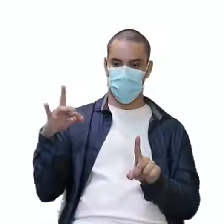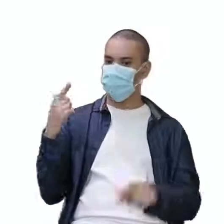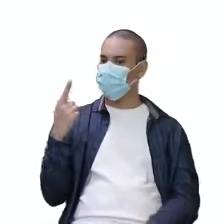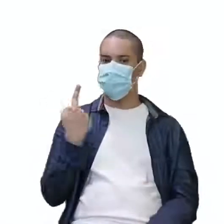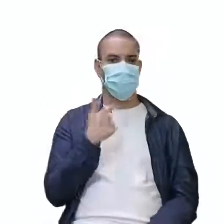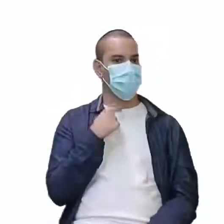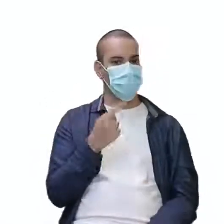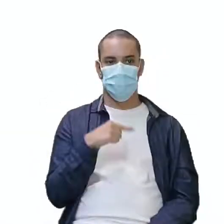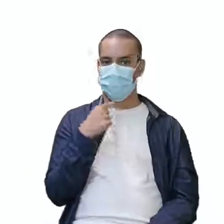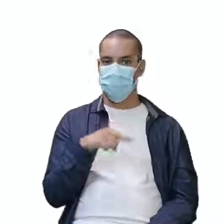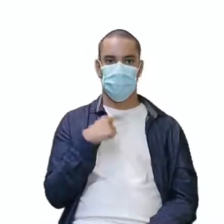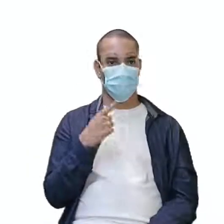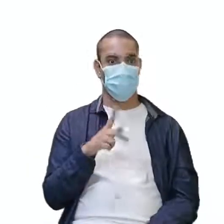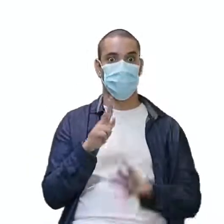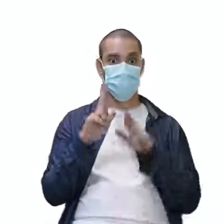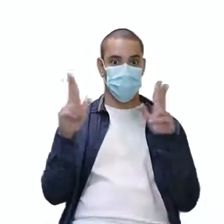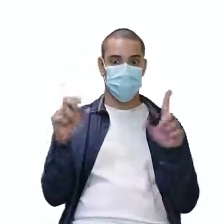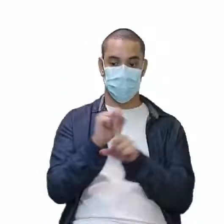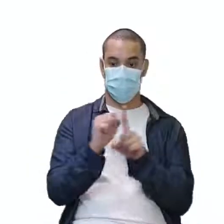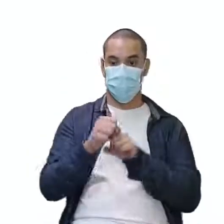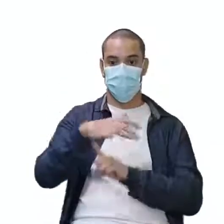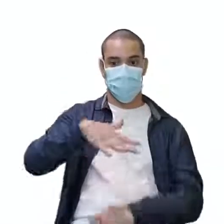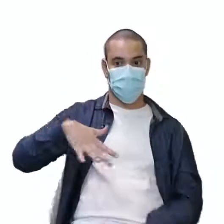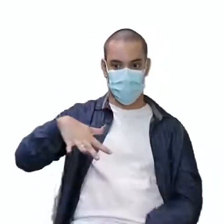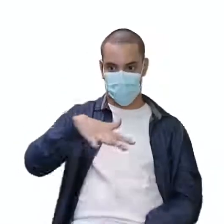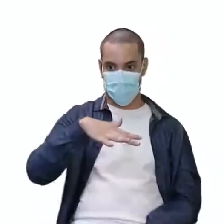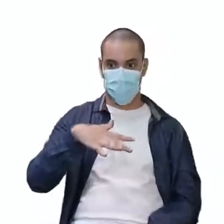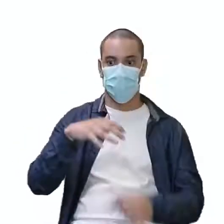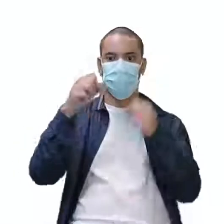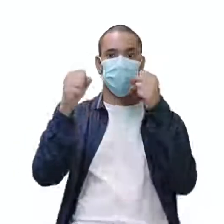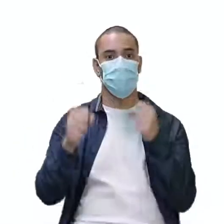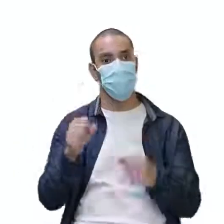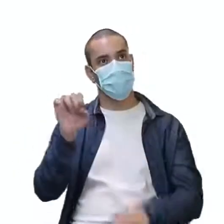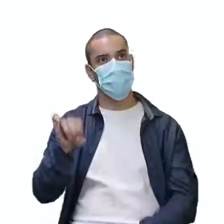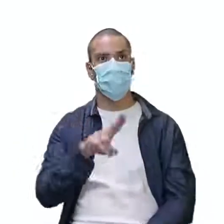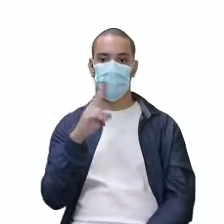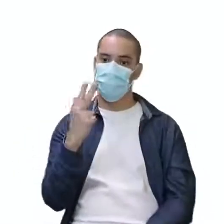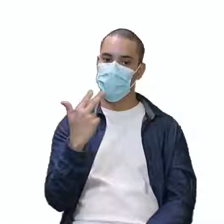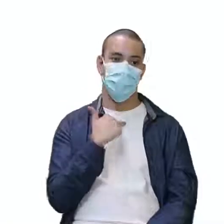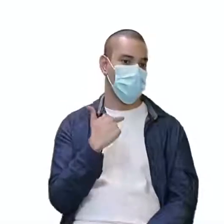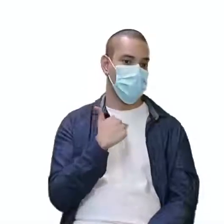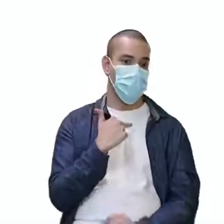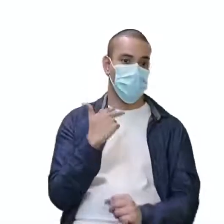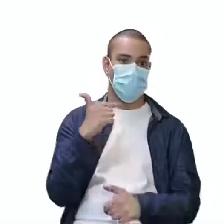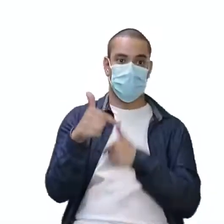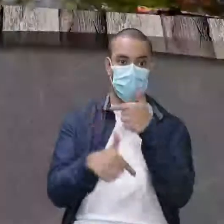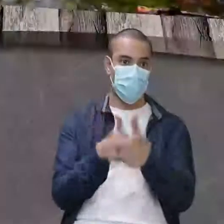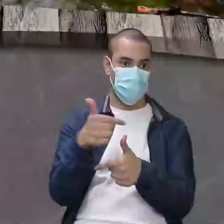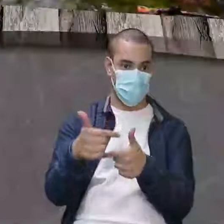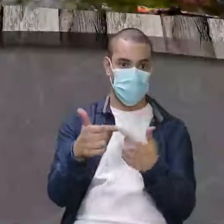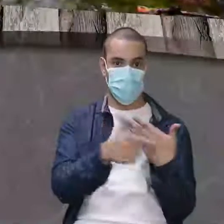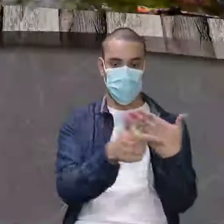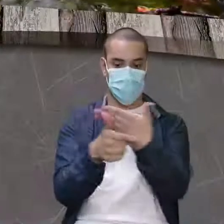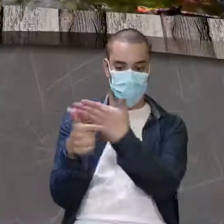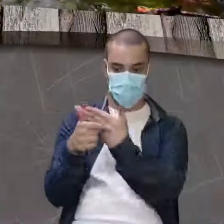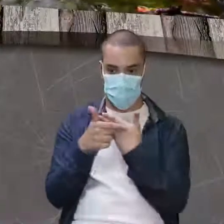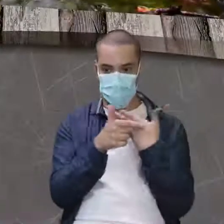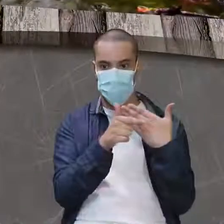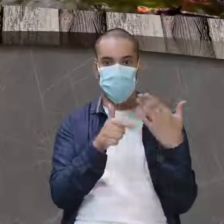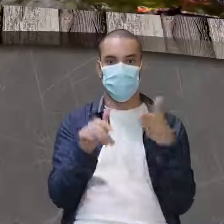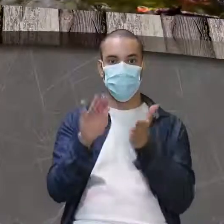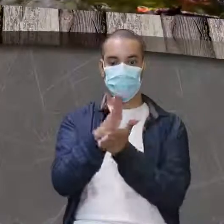estava falando ali, diferenciando da sociedade, tá? Podendo ou não ocorrer uma divisão de trabalho. Na sociedade,